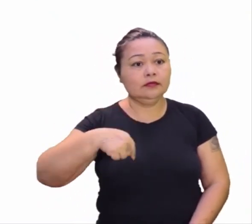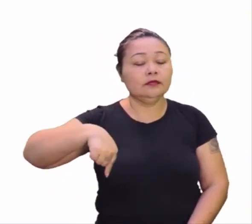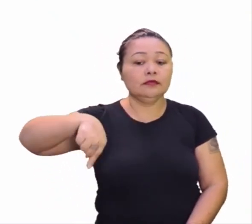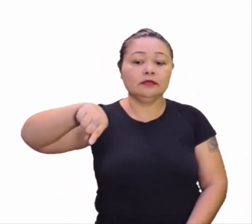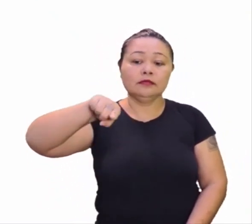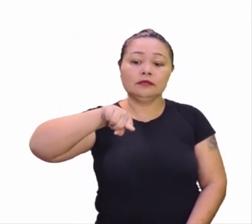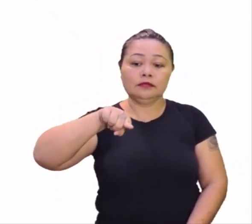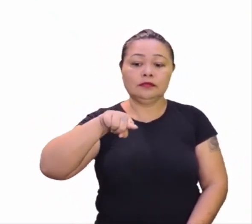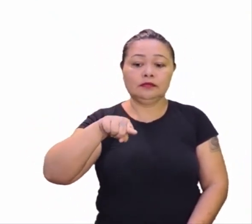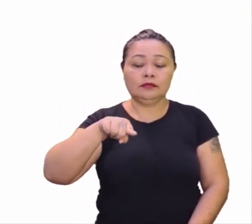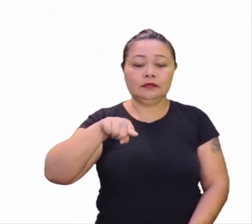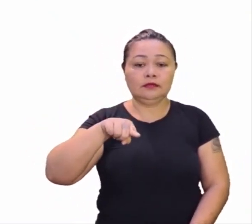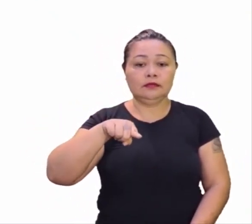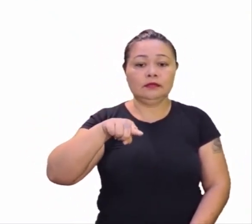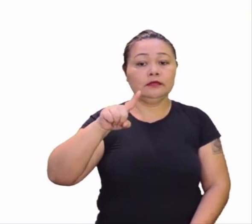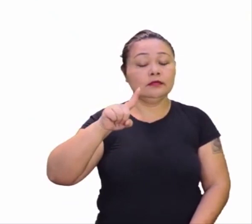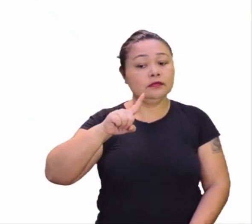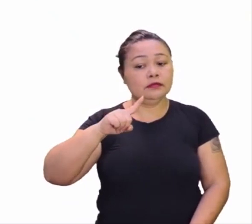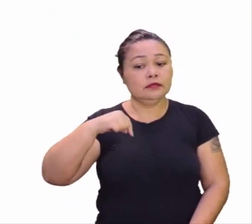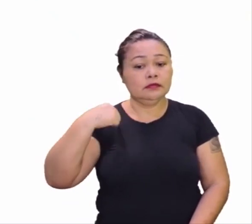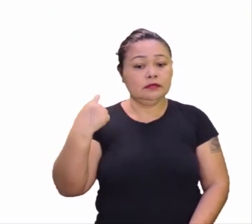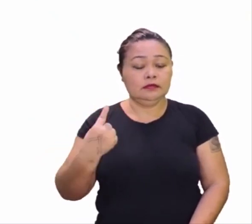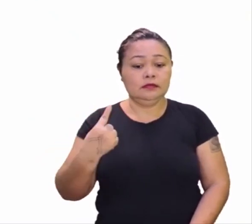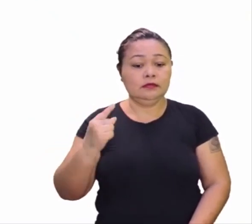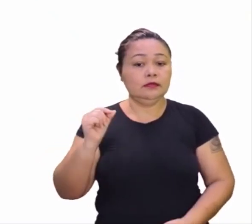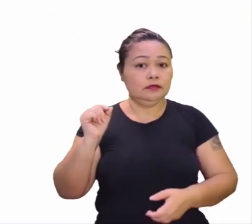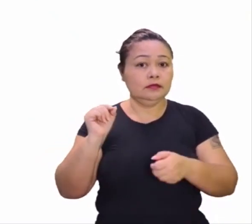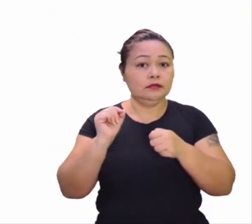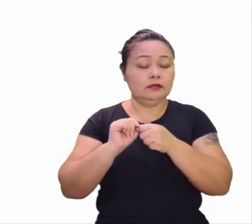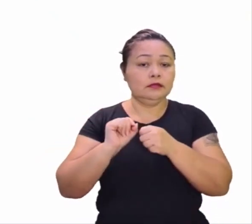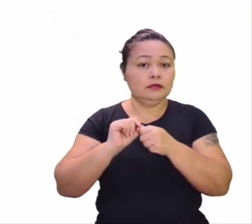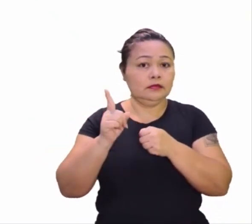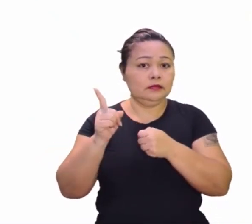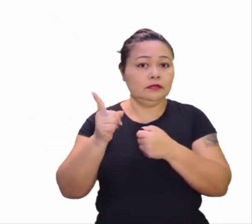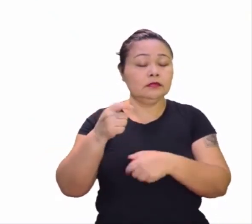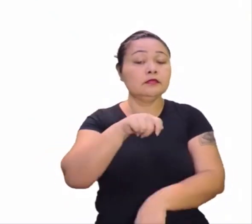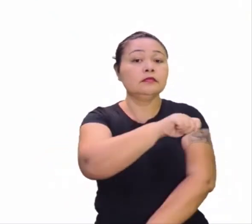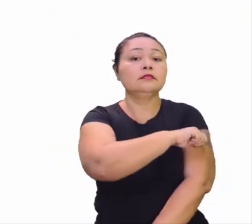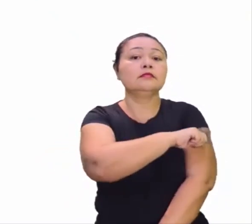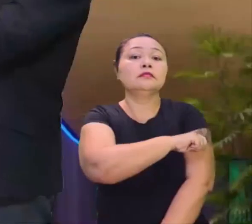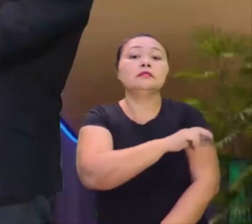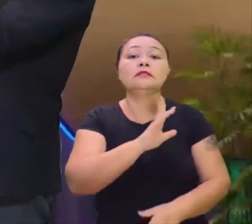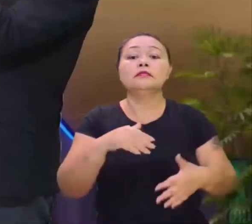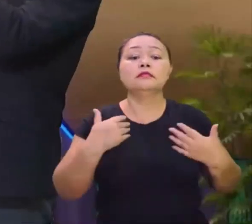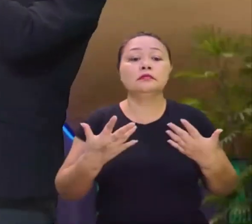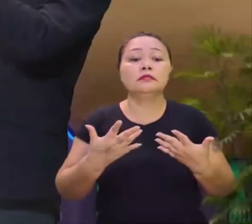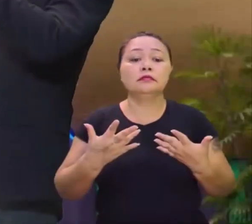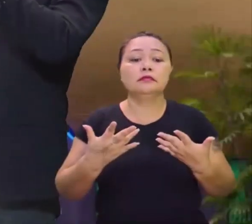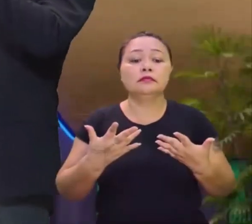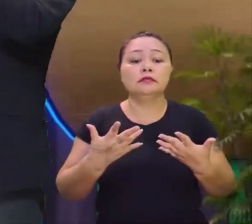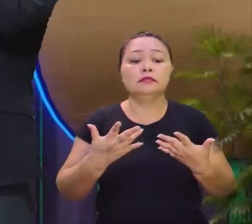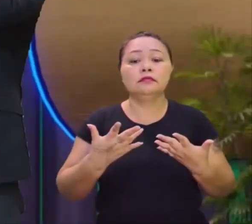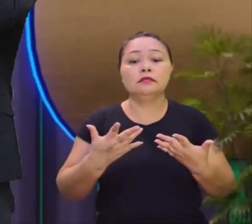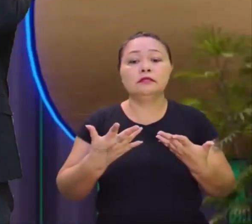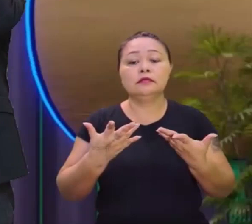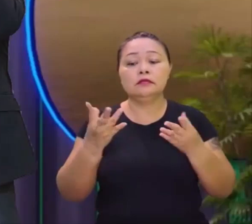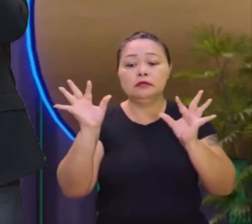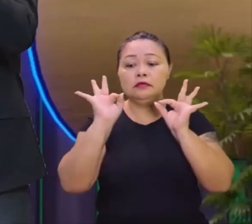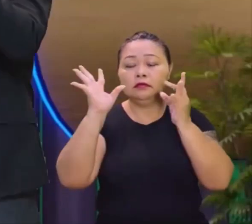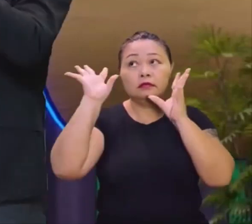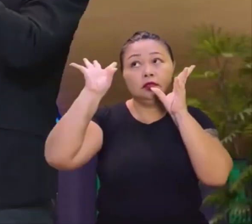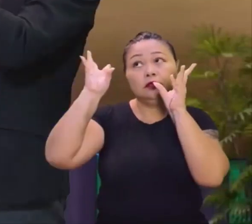aluno vamos fazer com o aluno uma espécie de um